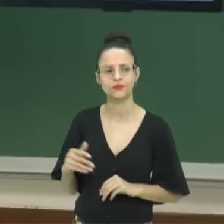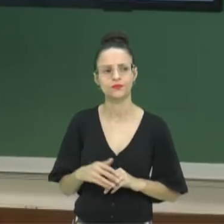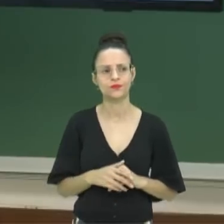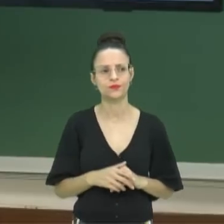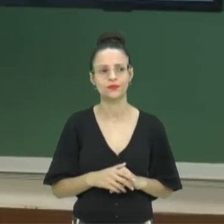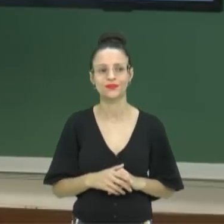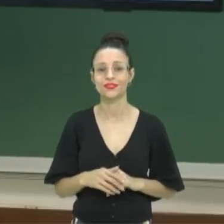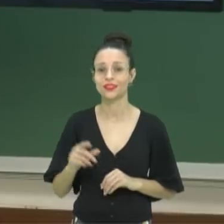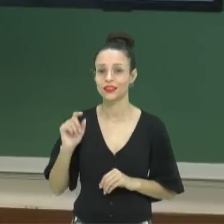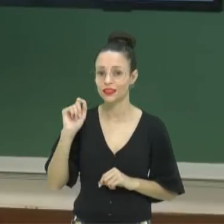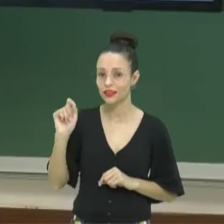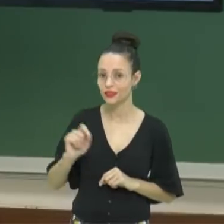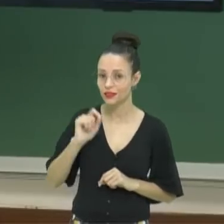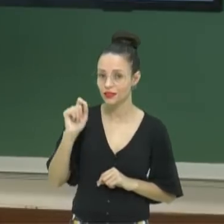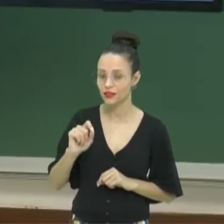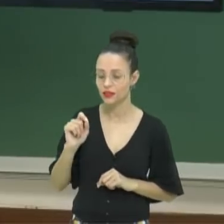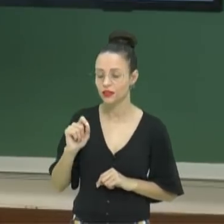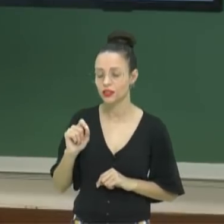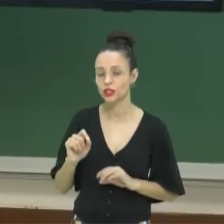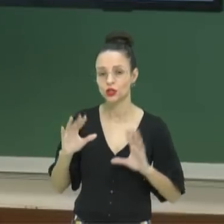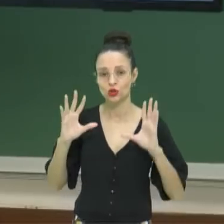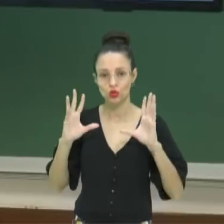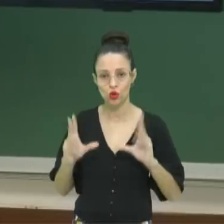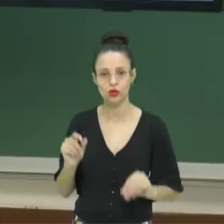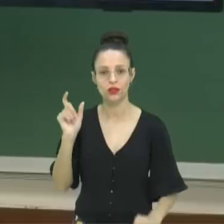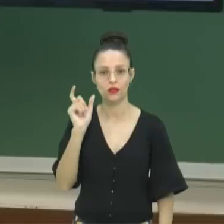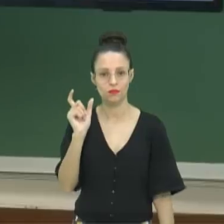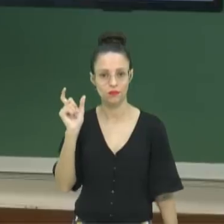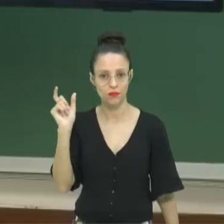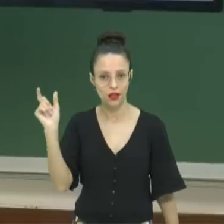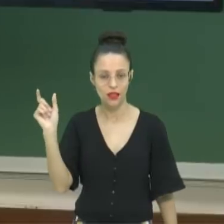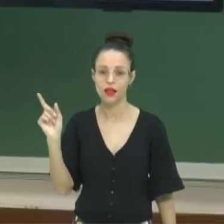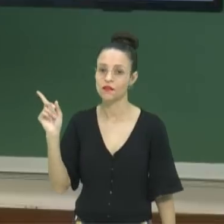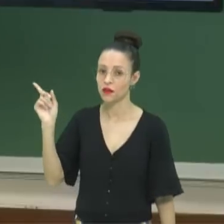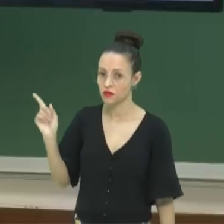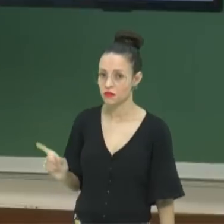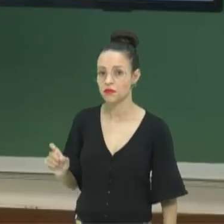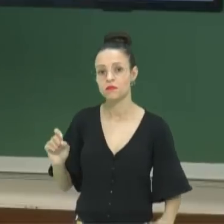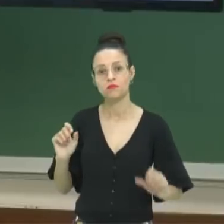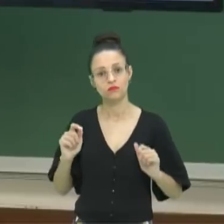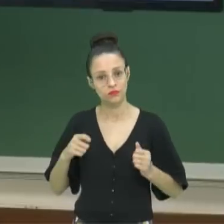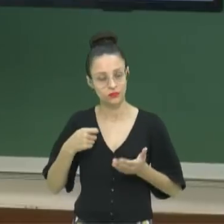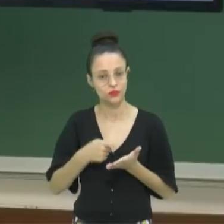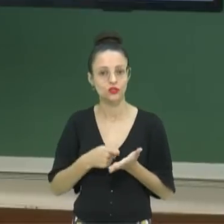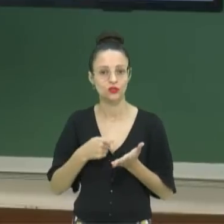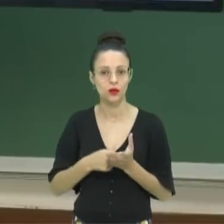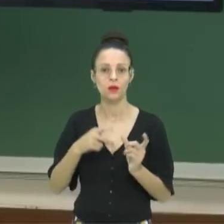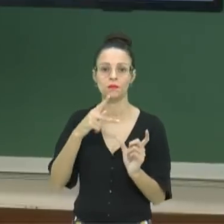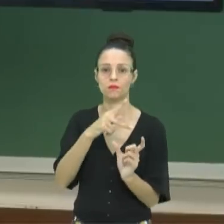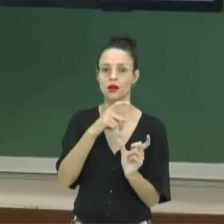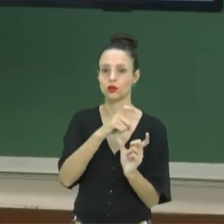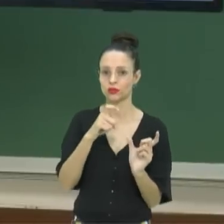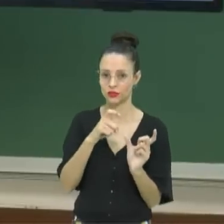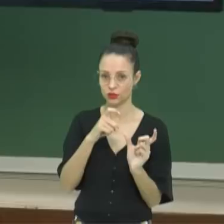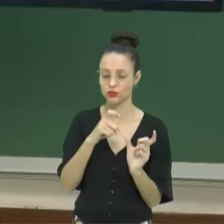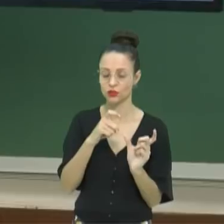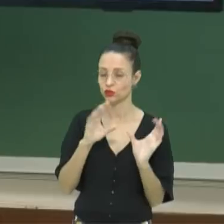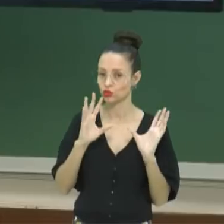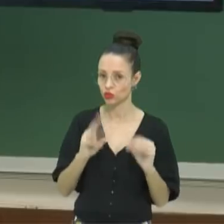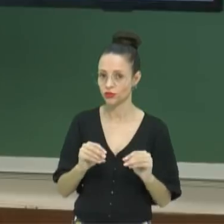cima? Que todas as palavras aqui devem ser paroxítonas,